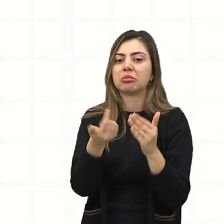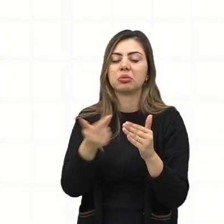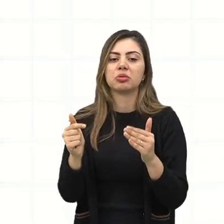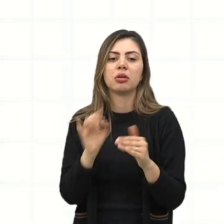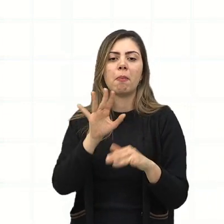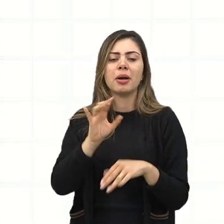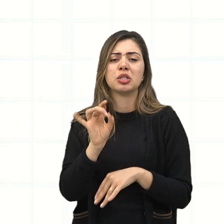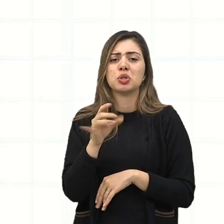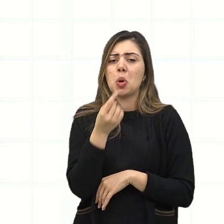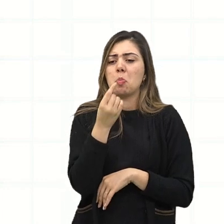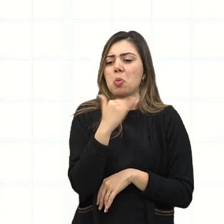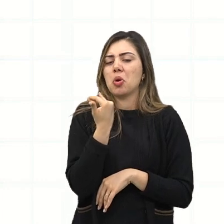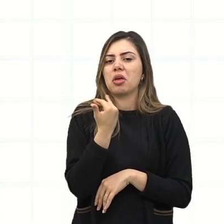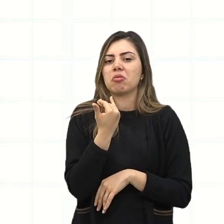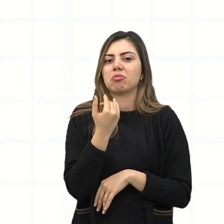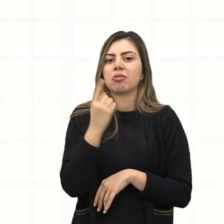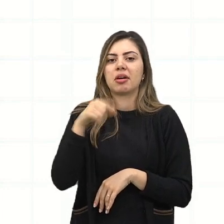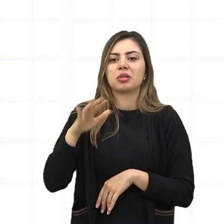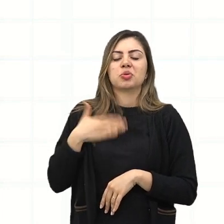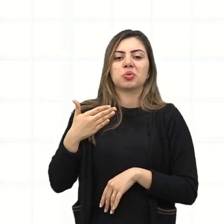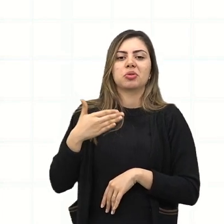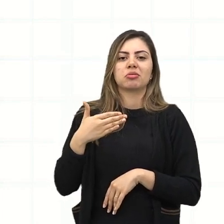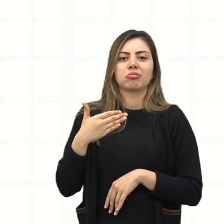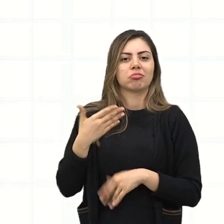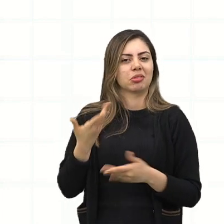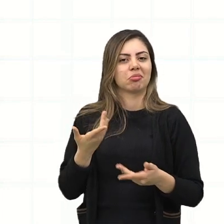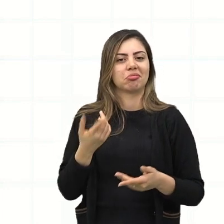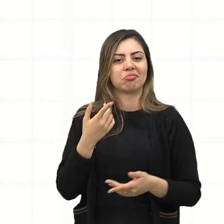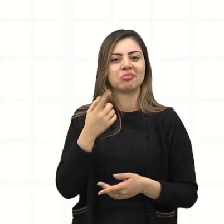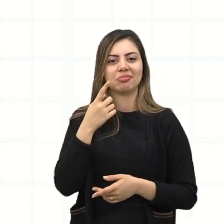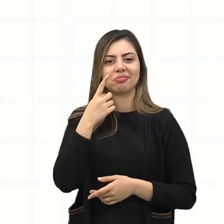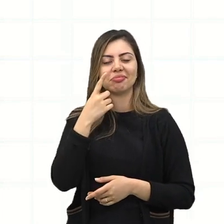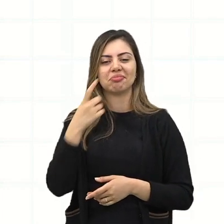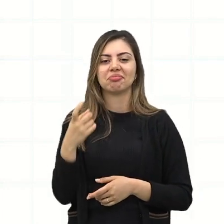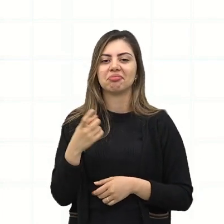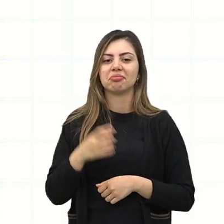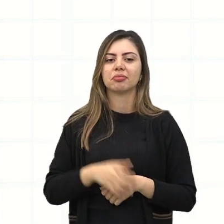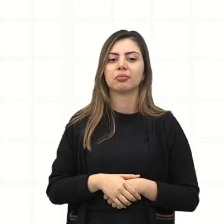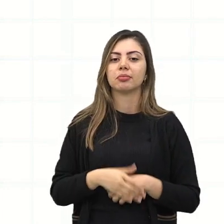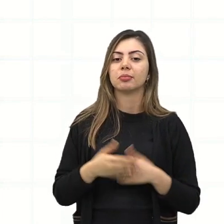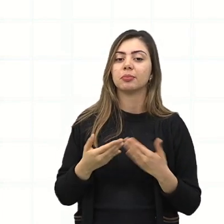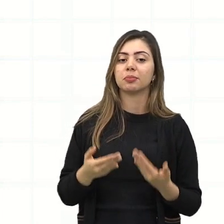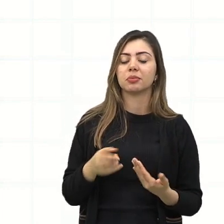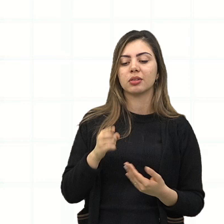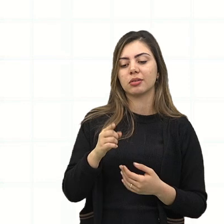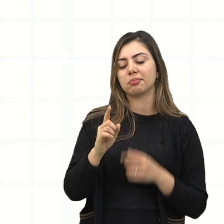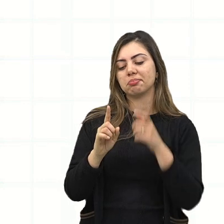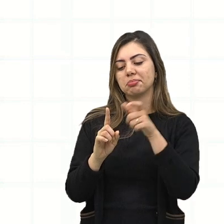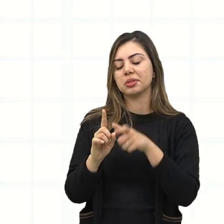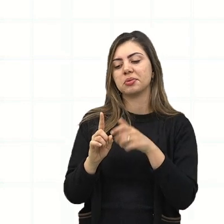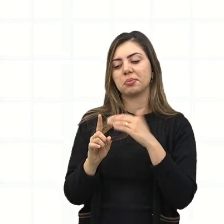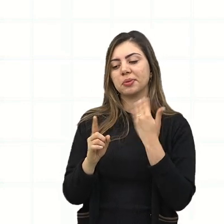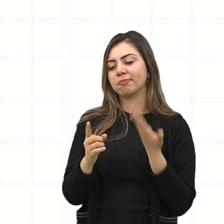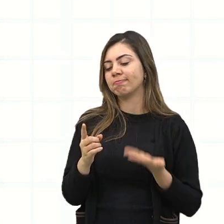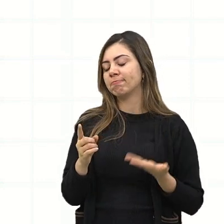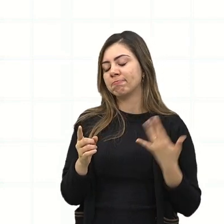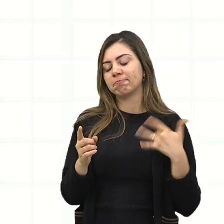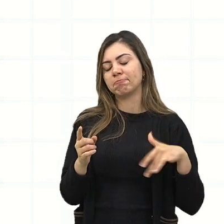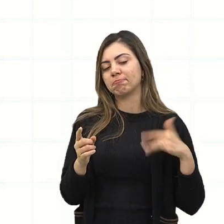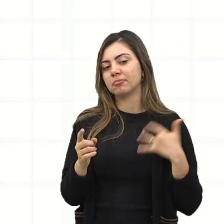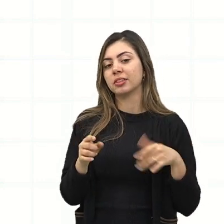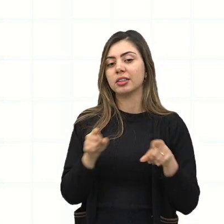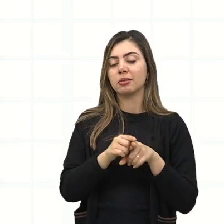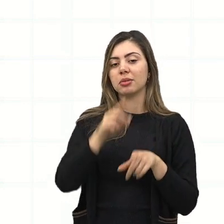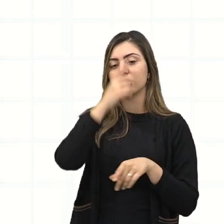que só uma pessoa morreu e foi de susto. Curioso, né? Lamentamos esse morto e também os pobres pescadores que perderam